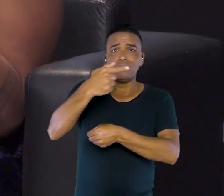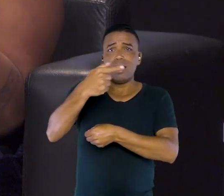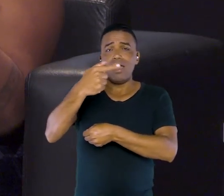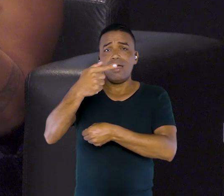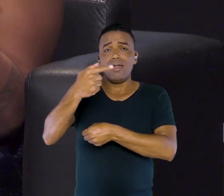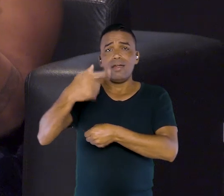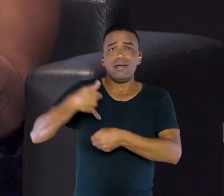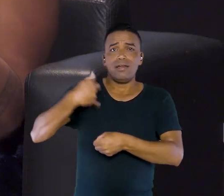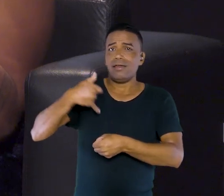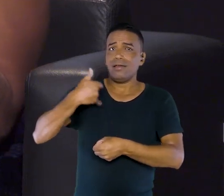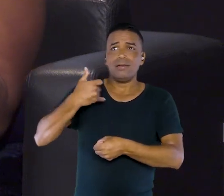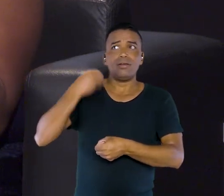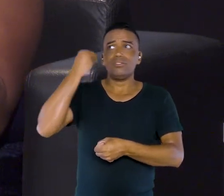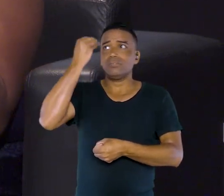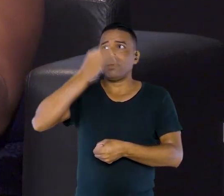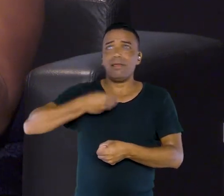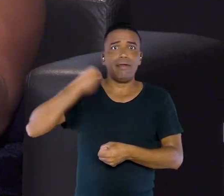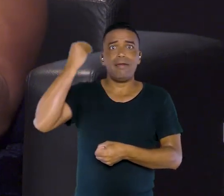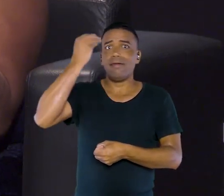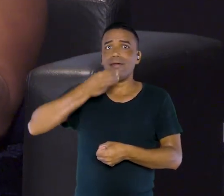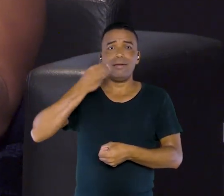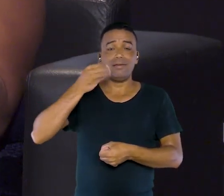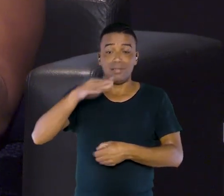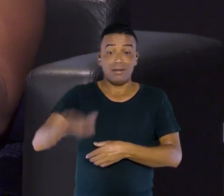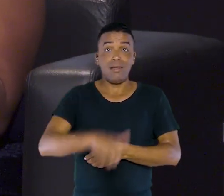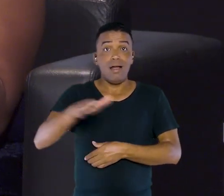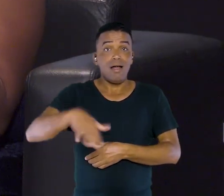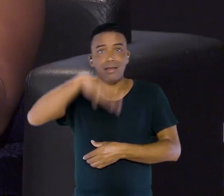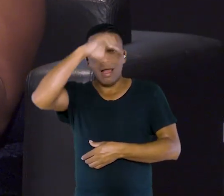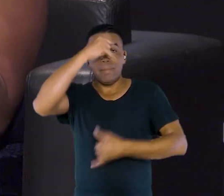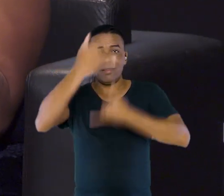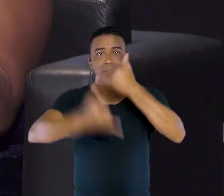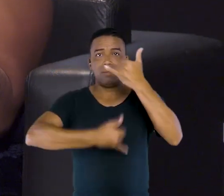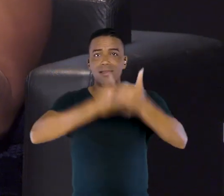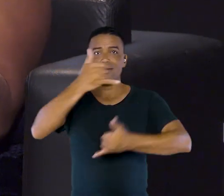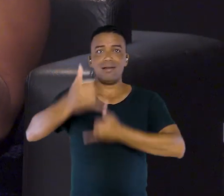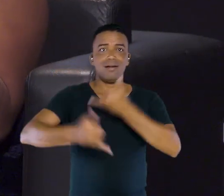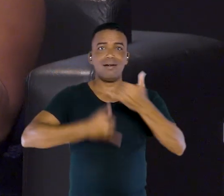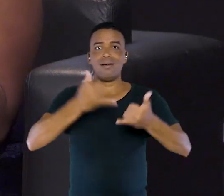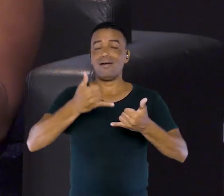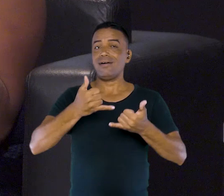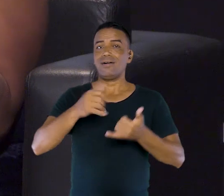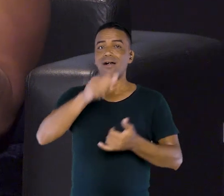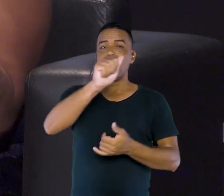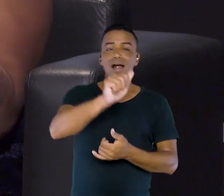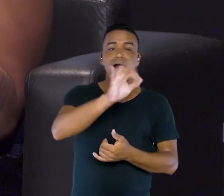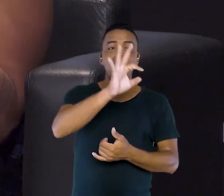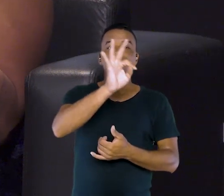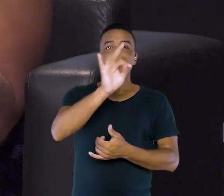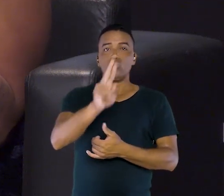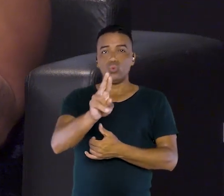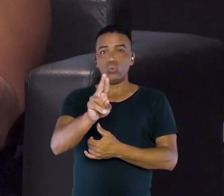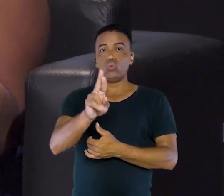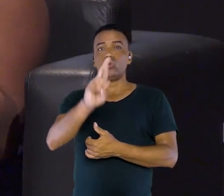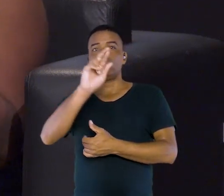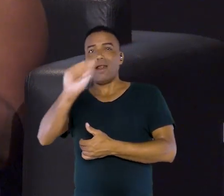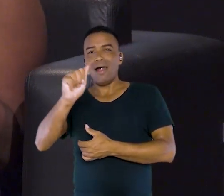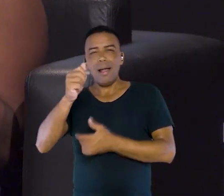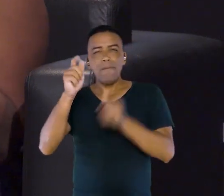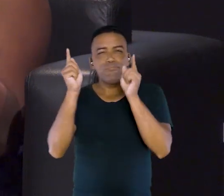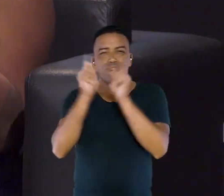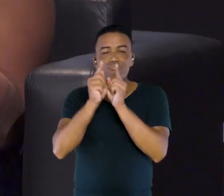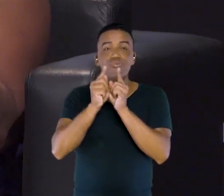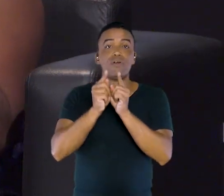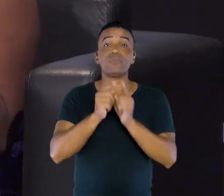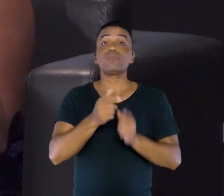você aprende brincando, né? As crianças aprendem brincando, carregando um aturazinho,